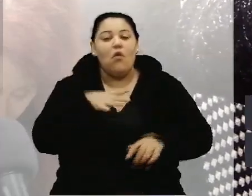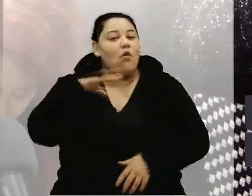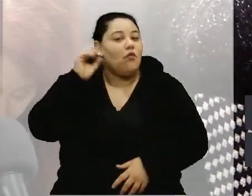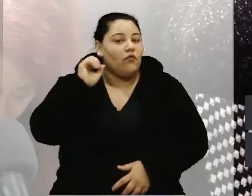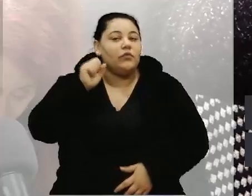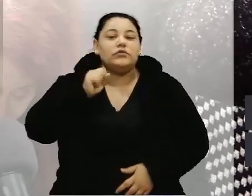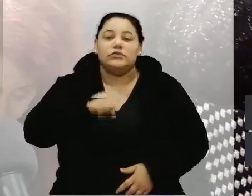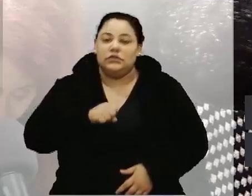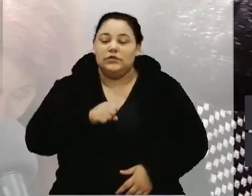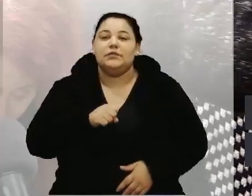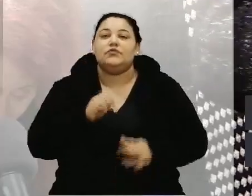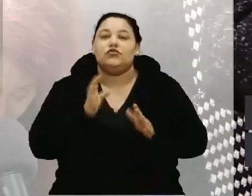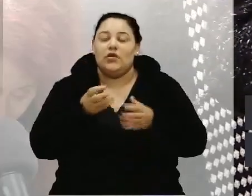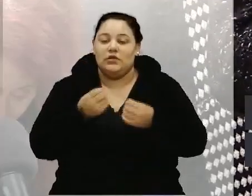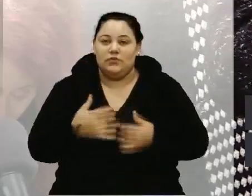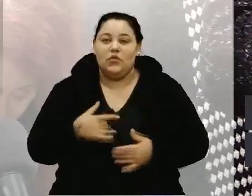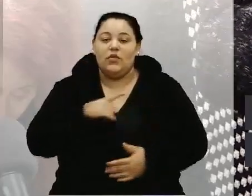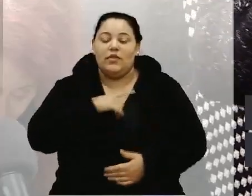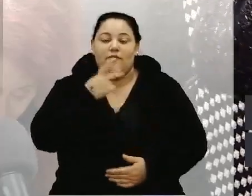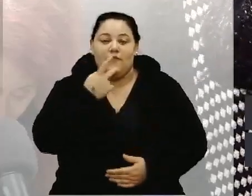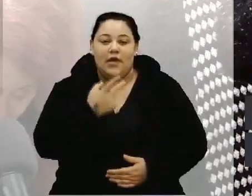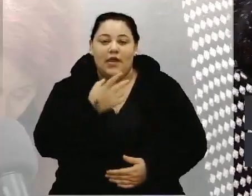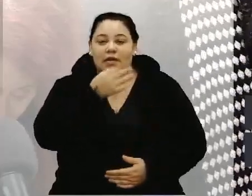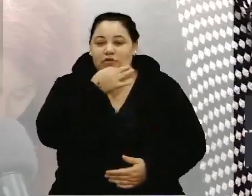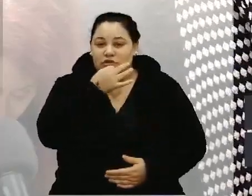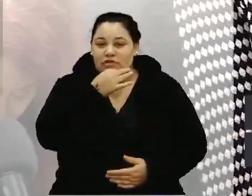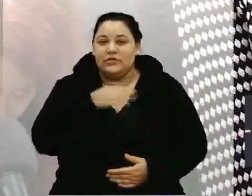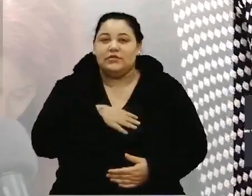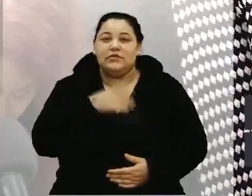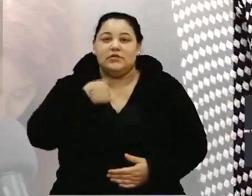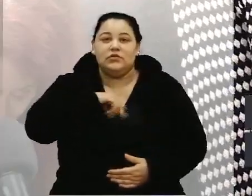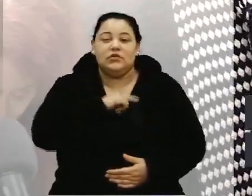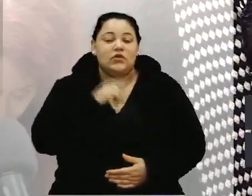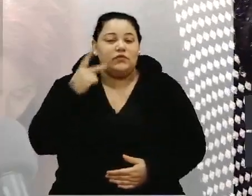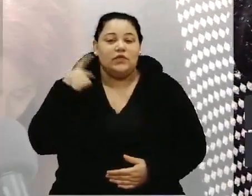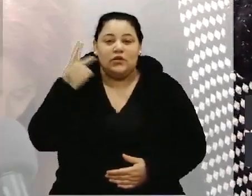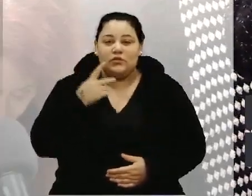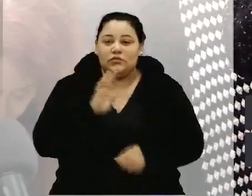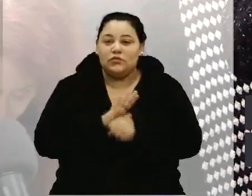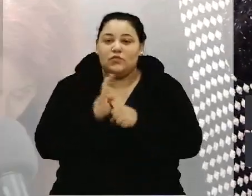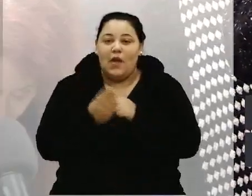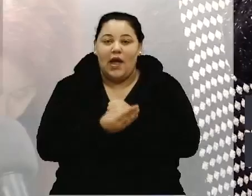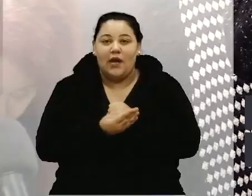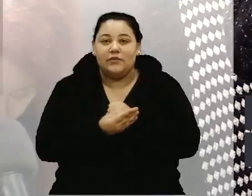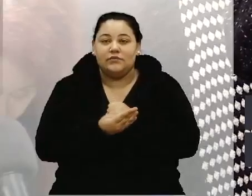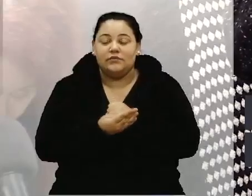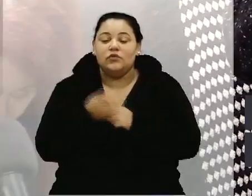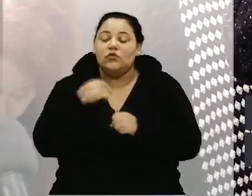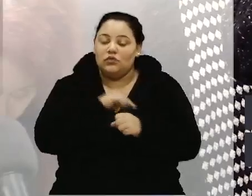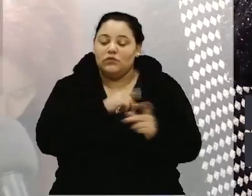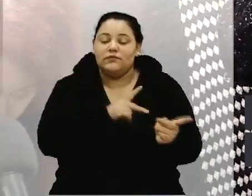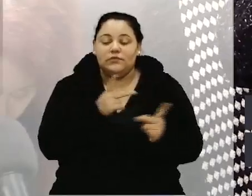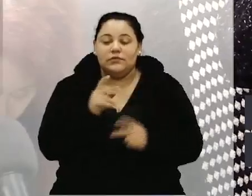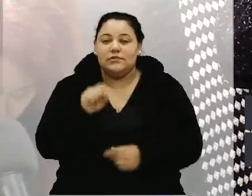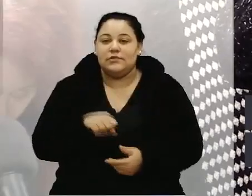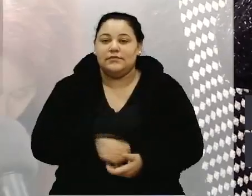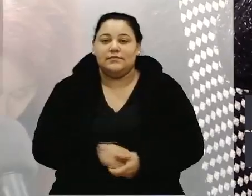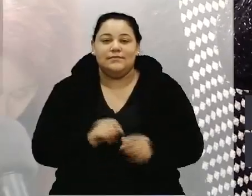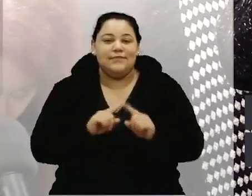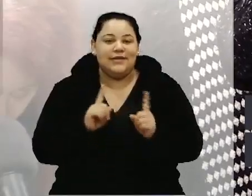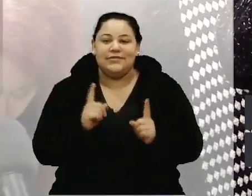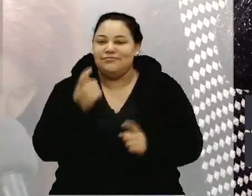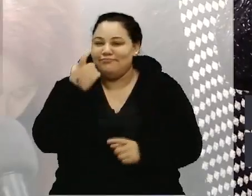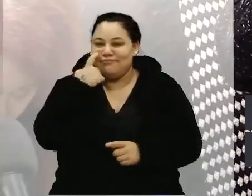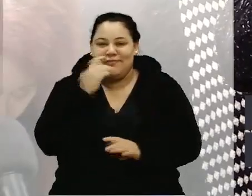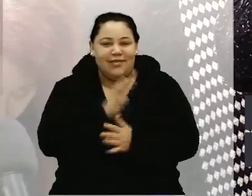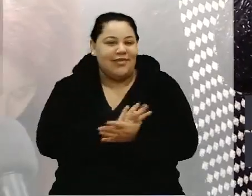tu falaste, que teve o Fala Caxias, que nós vereadores fomos nos bairros, nós fomos. Mas eu não vi nada de concreto